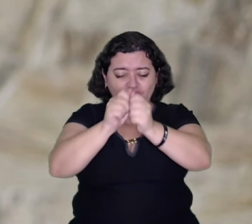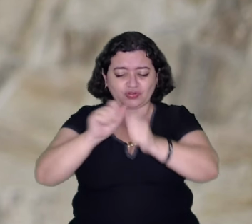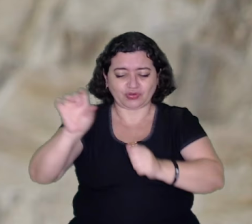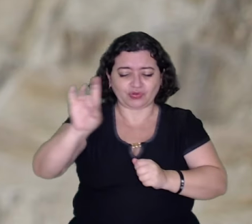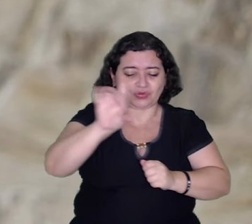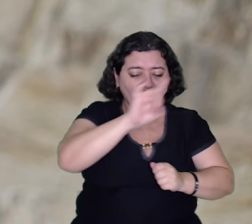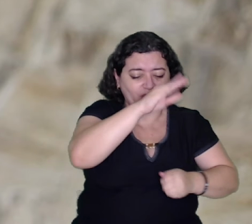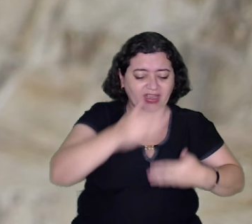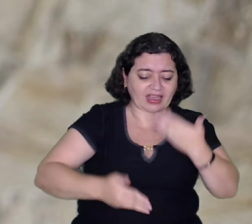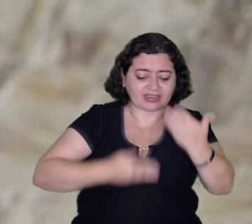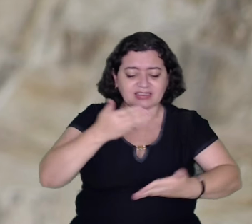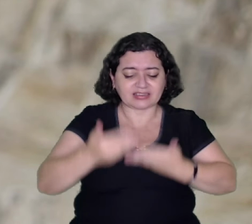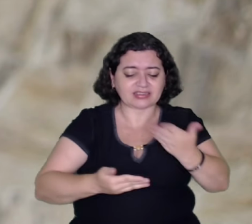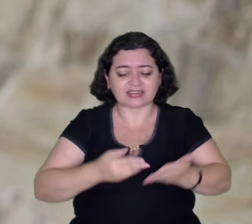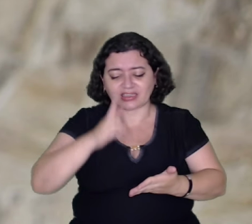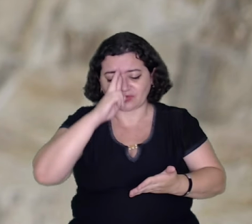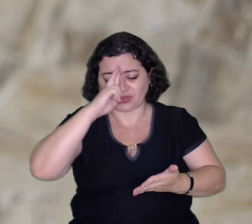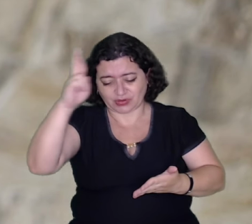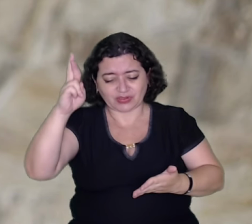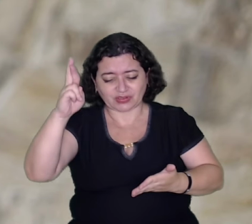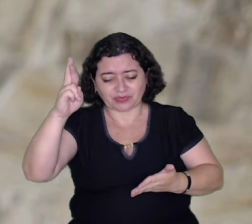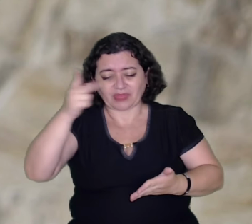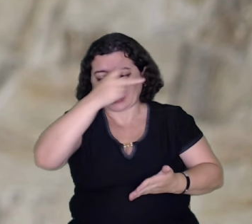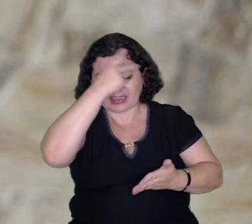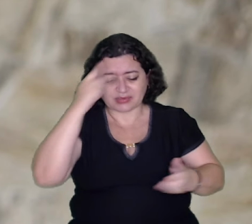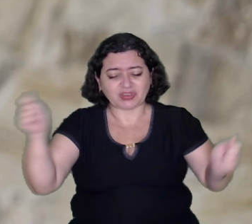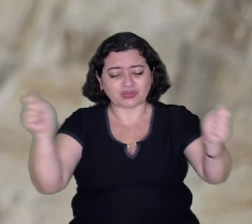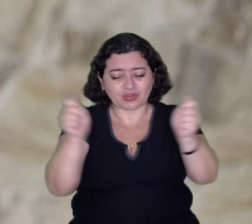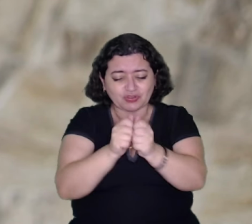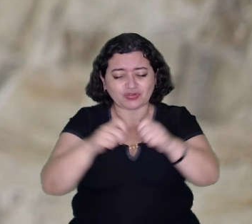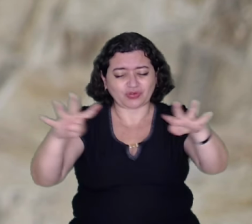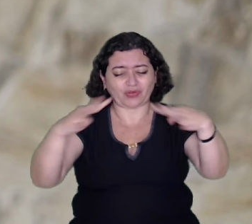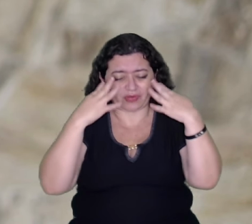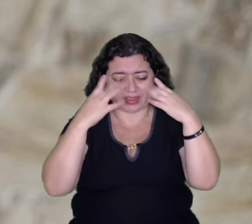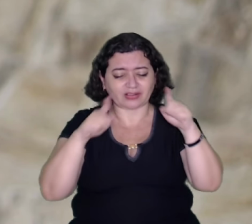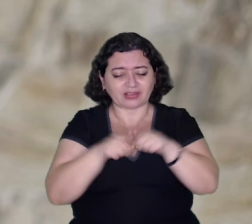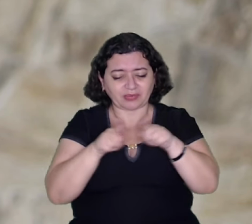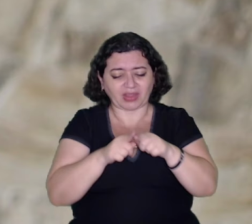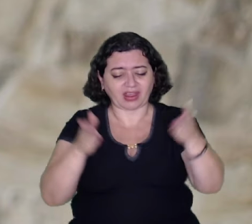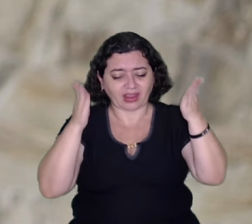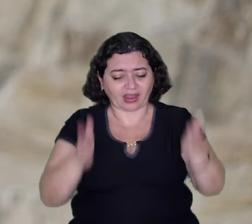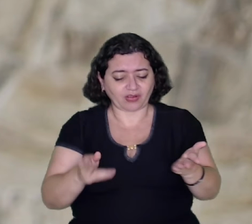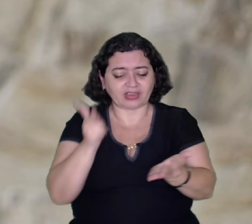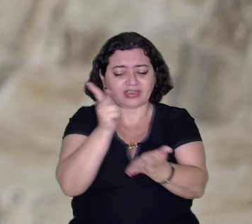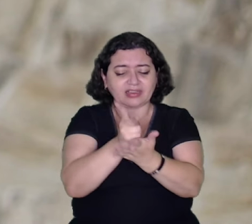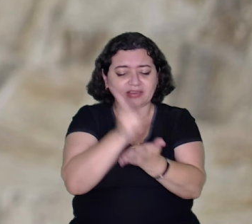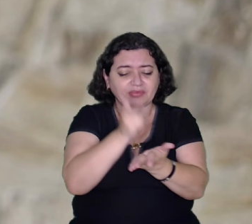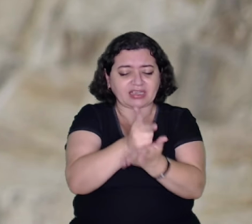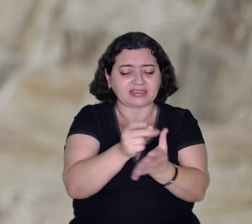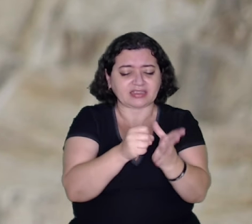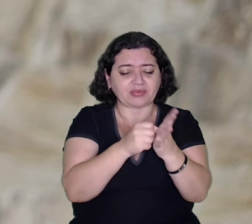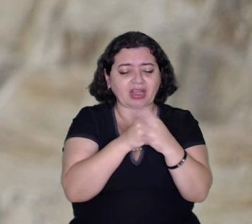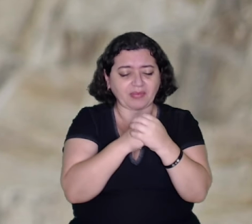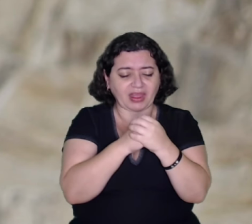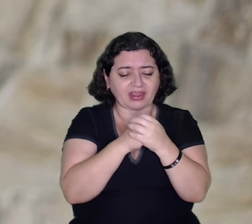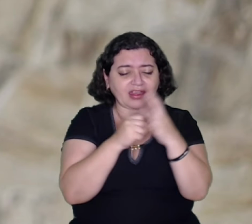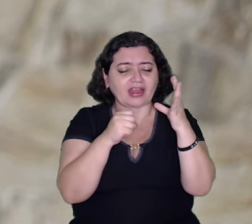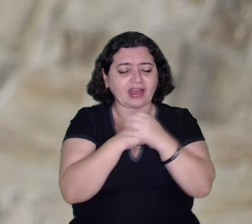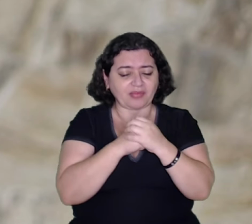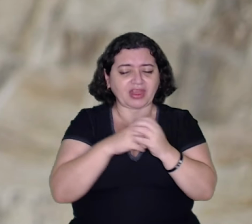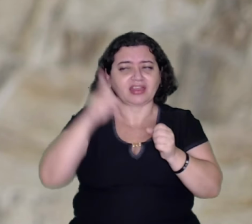cada servo do Senhor, aqueles que estão nos acompanhando, agora e para sempre. Amém. Amém.